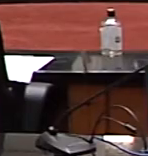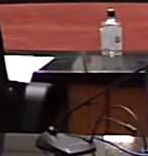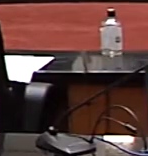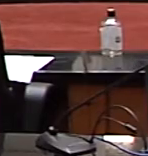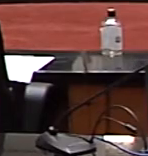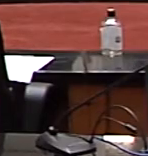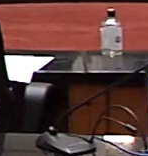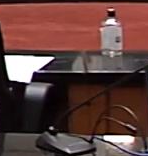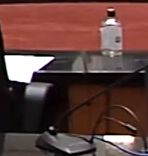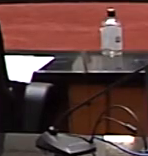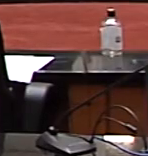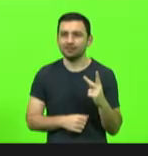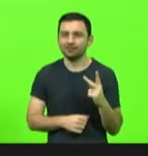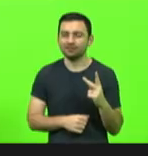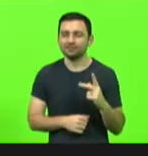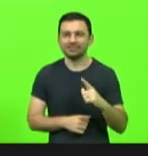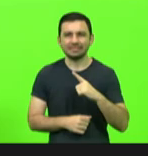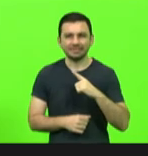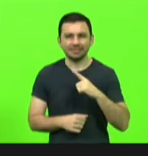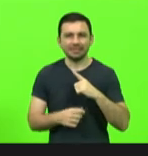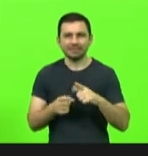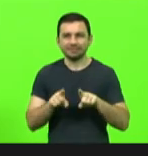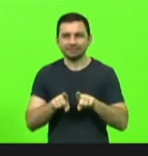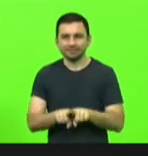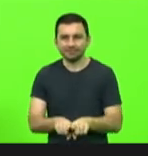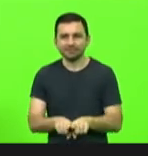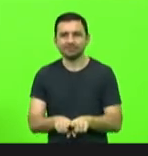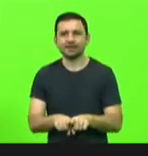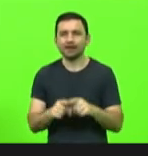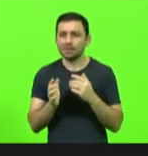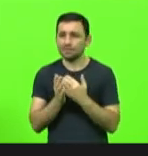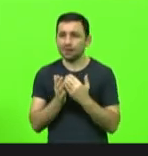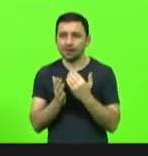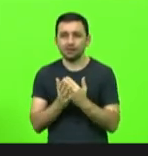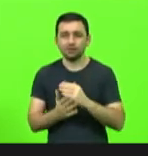MUC tem uma parceria muito grande com a